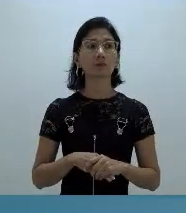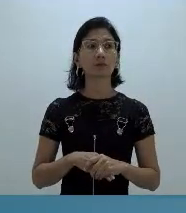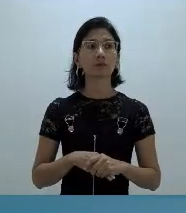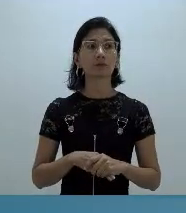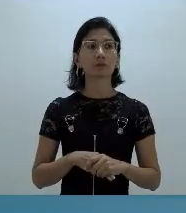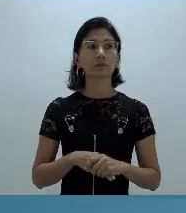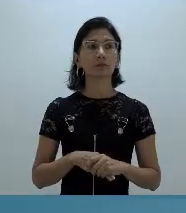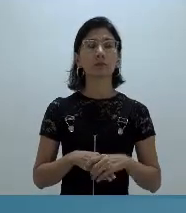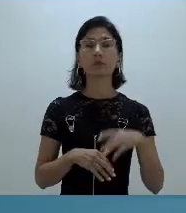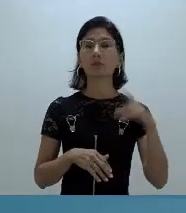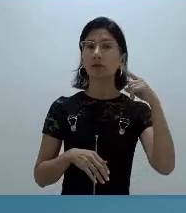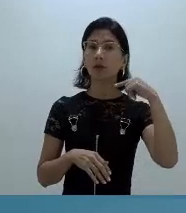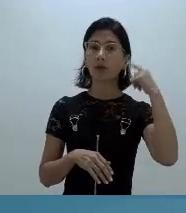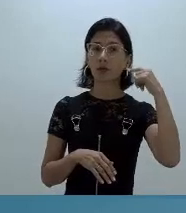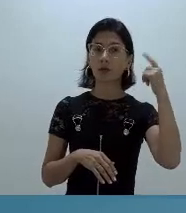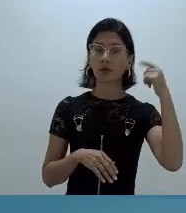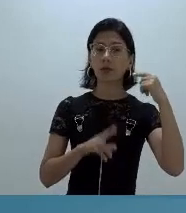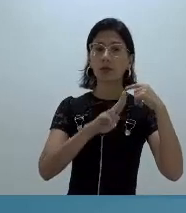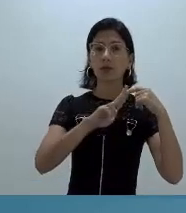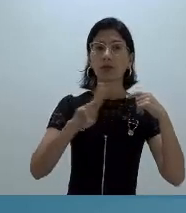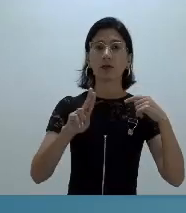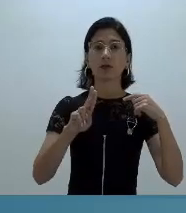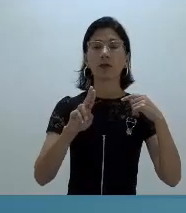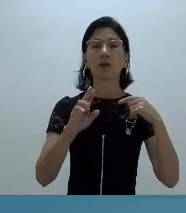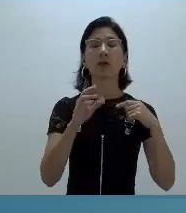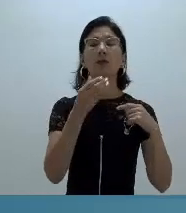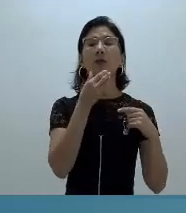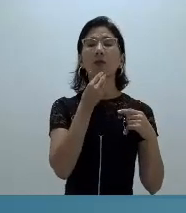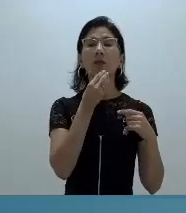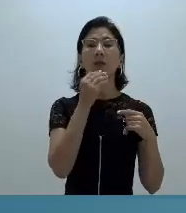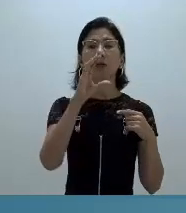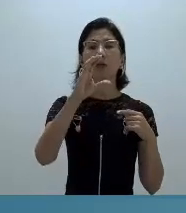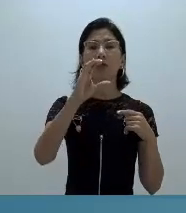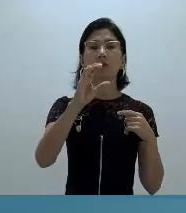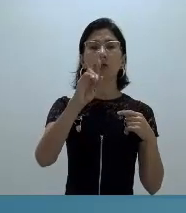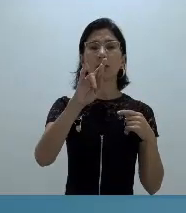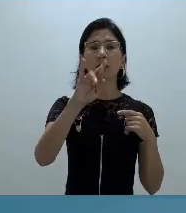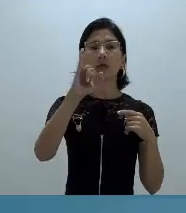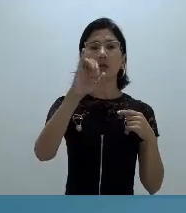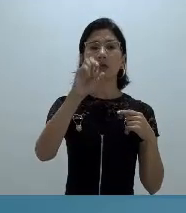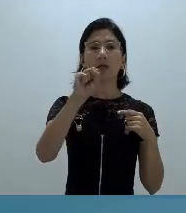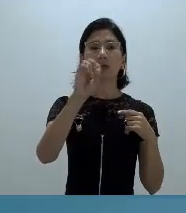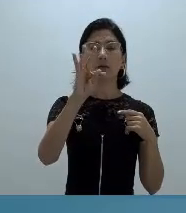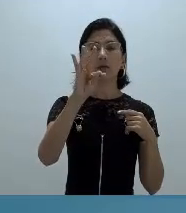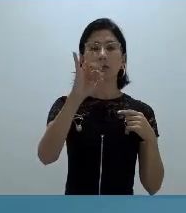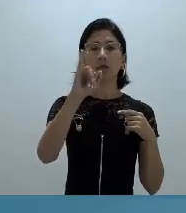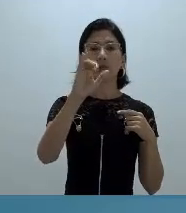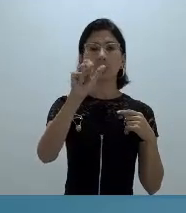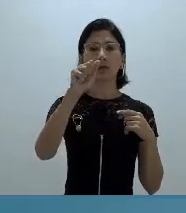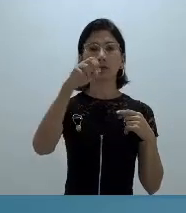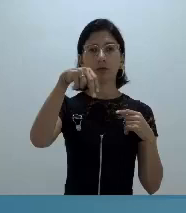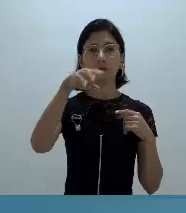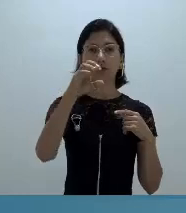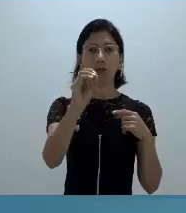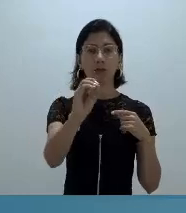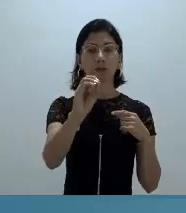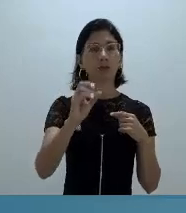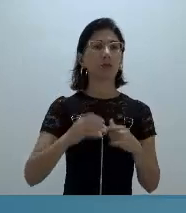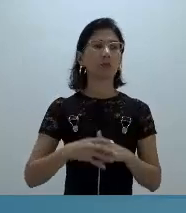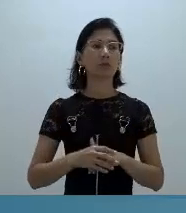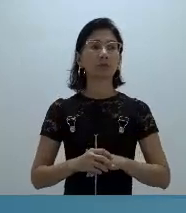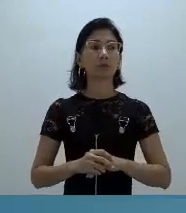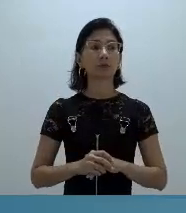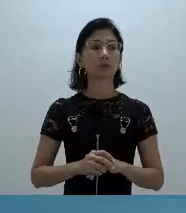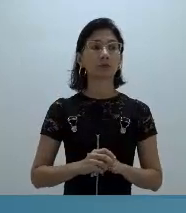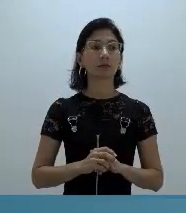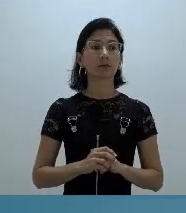advogado Cristiano Rosan, que teria pedido sustentação, não entrou para fazer a sustentação, então continuamos